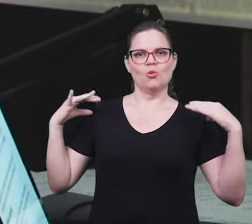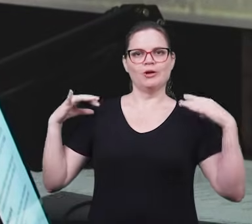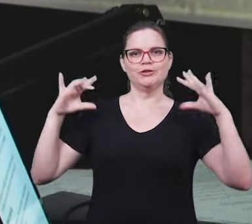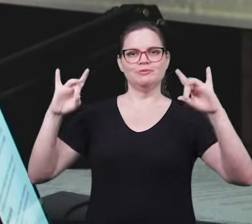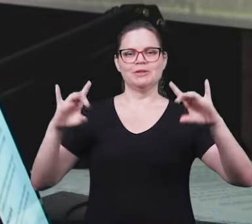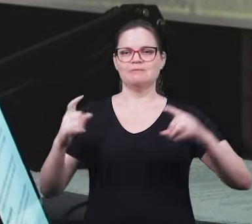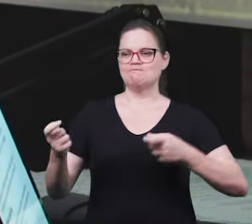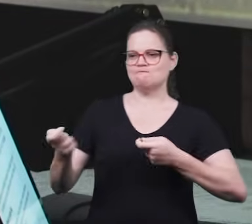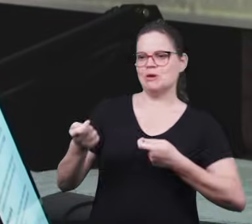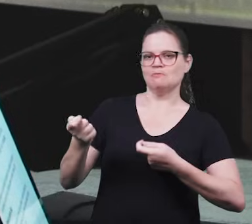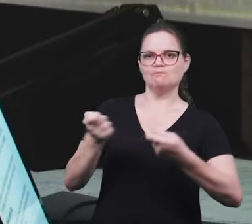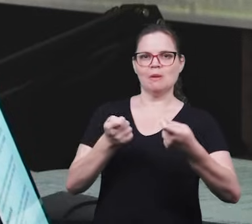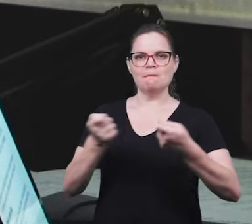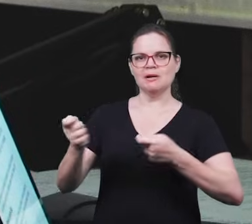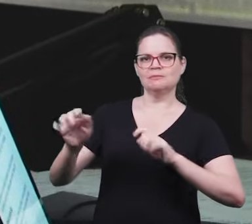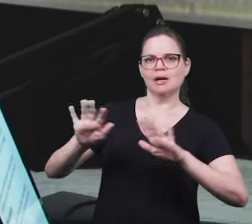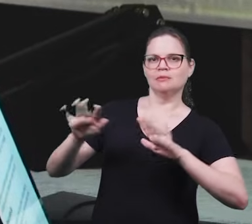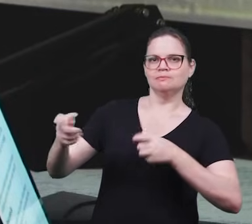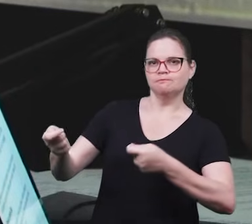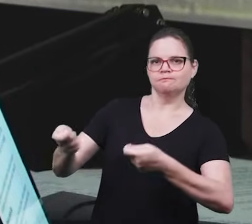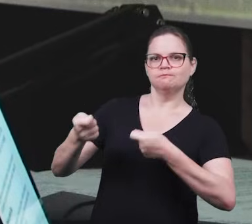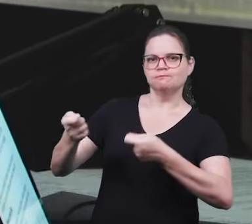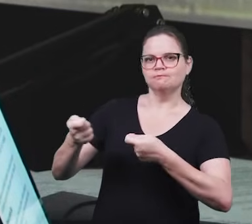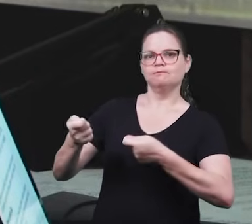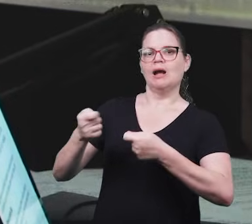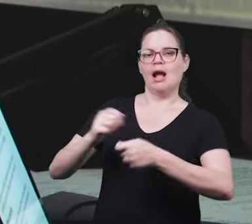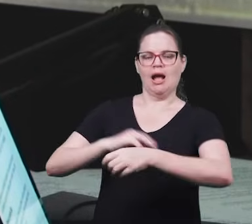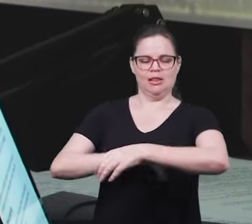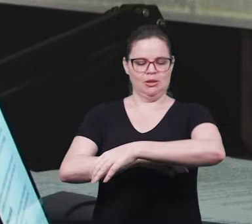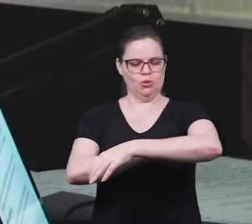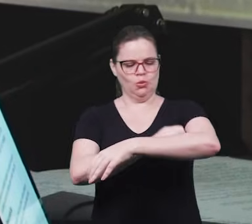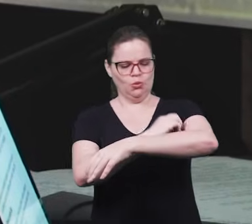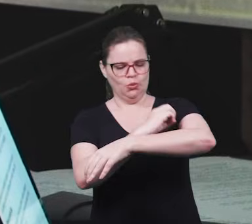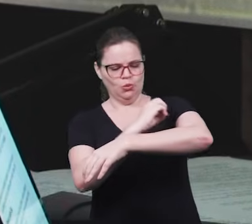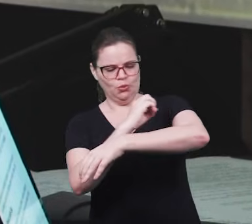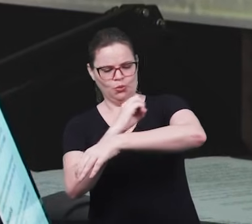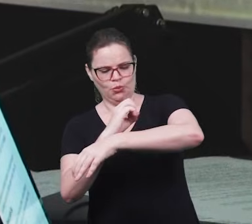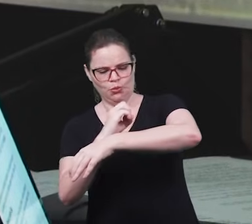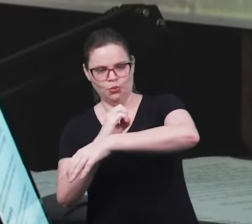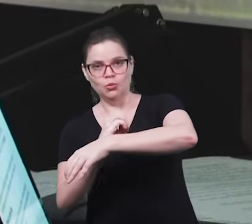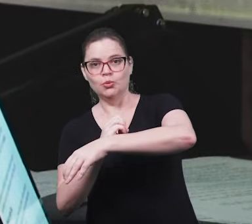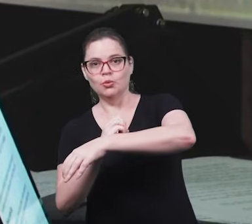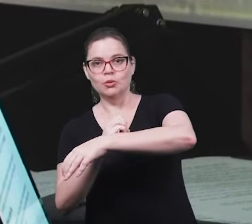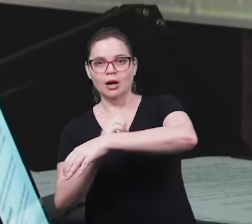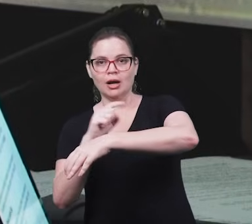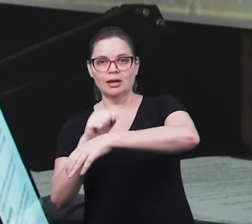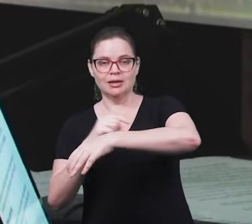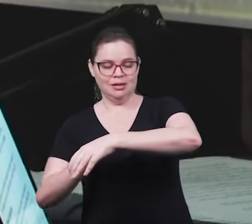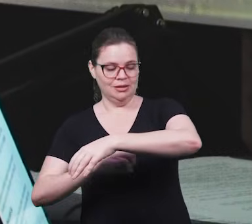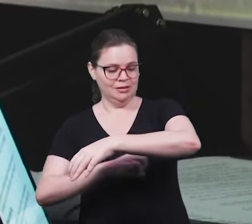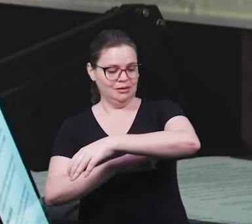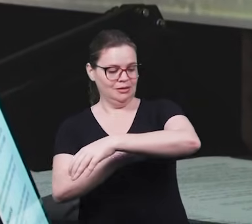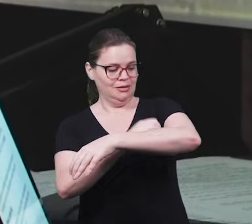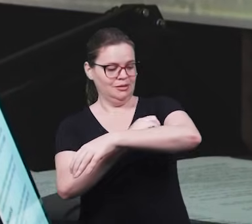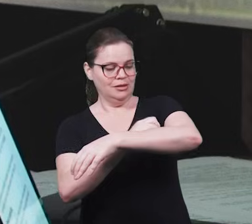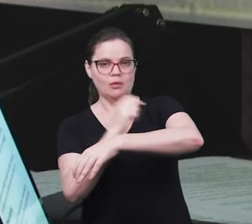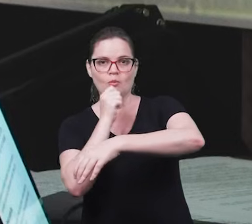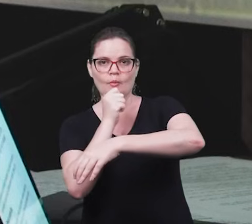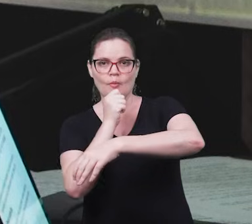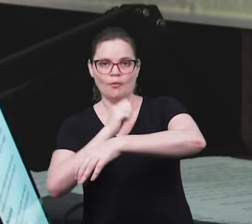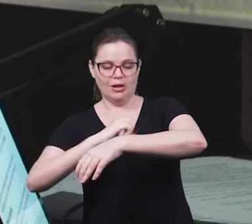anjo do Senhor, né? Que estava ali lutando com ele. E diz a palavra que naquele episódio ele foi tocado na coxa e